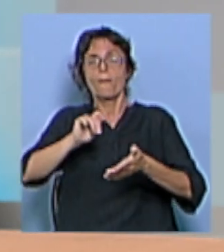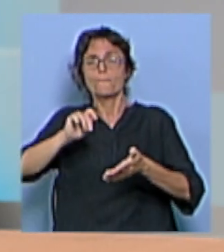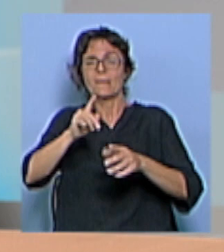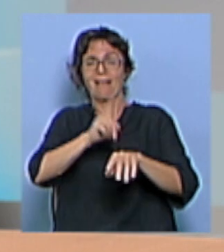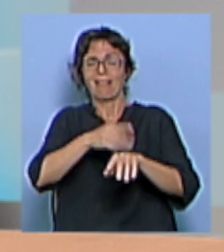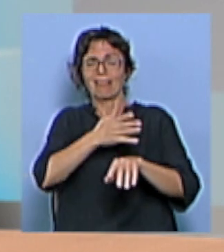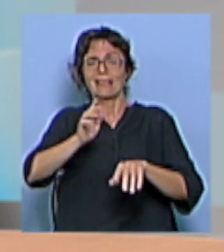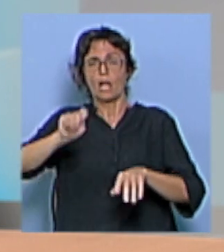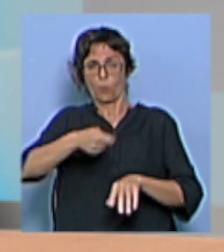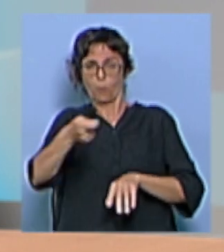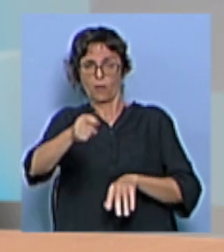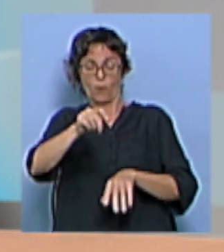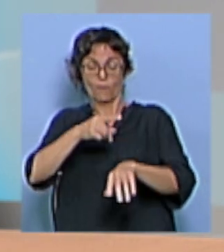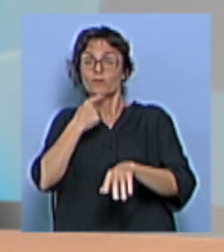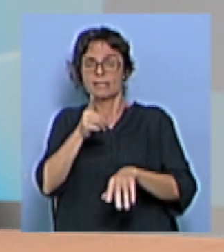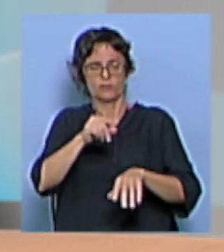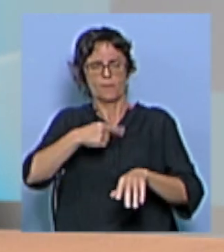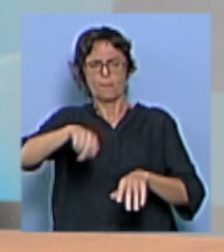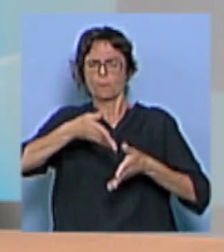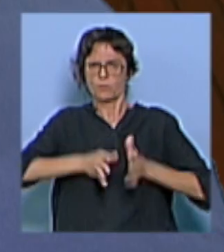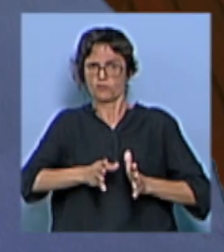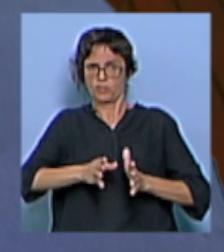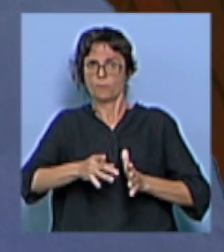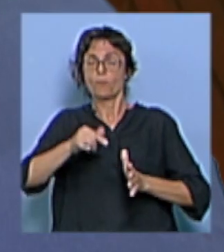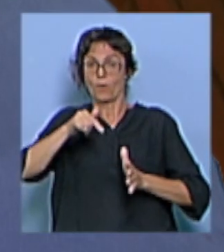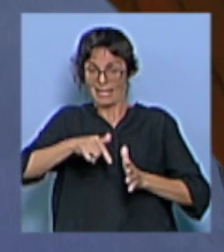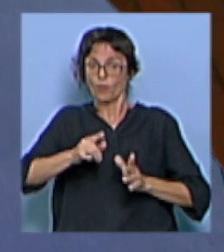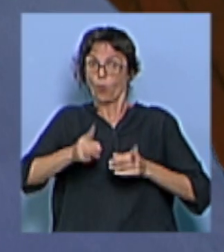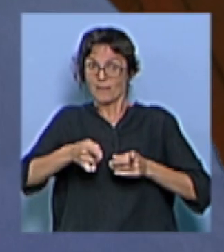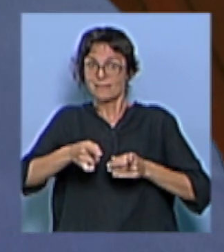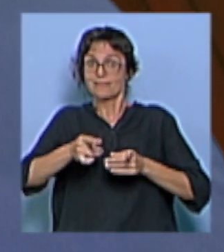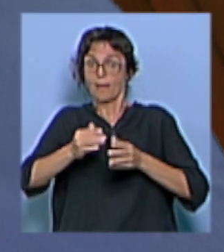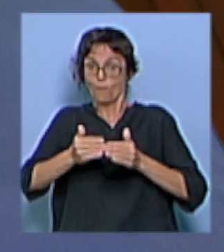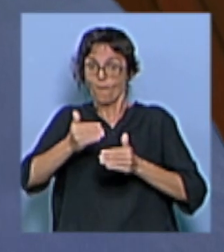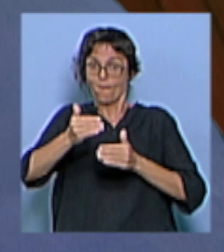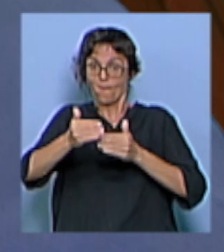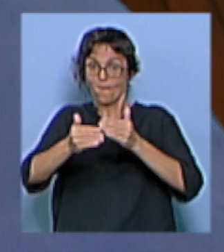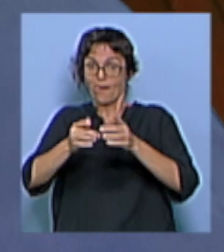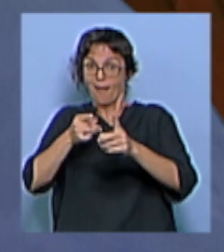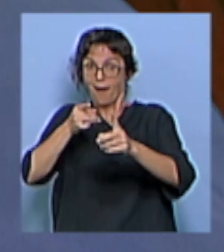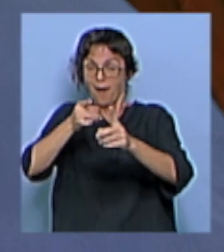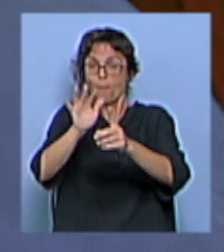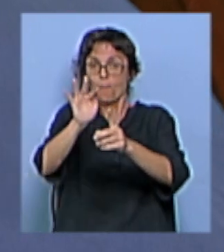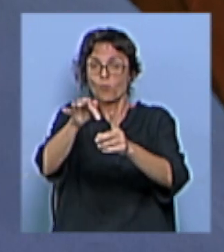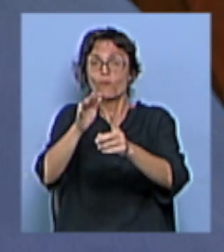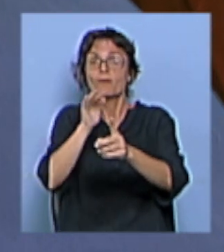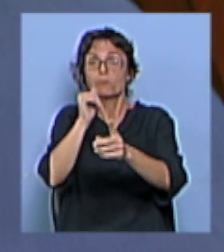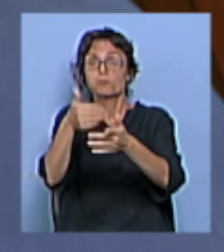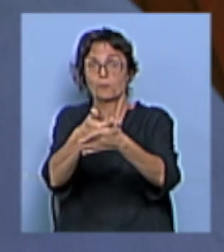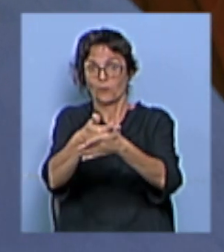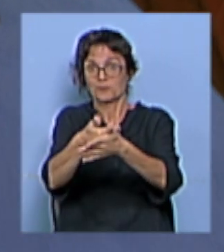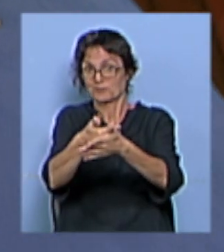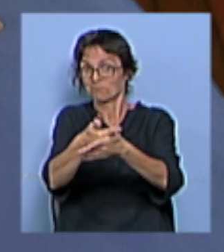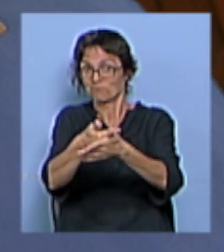o pensamento de Agostinho, de facto, também é fundamental. Cada ser humano caminha com a sua morte. Ela já lá está, de certa maneira. E